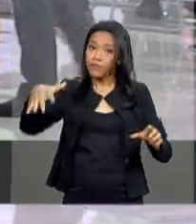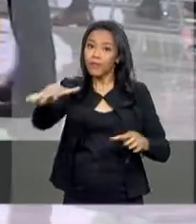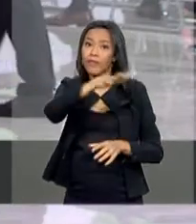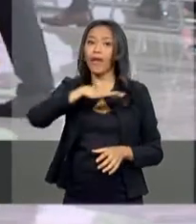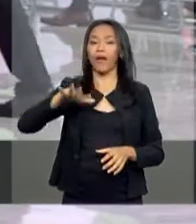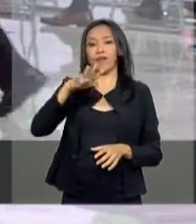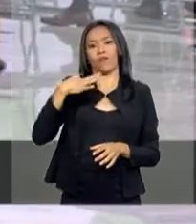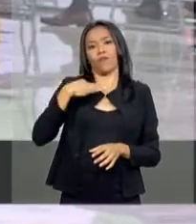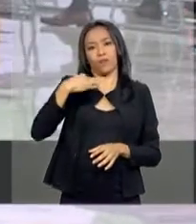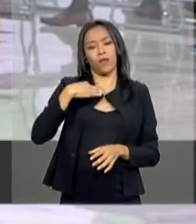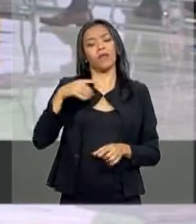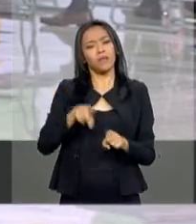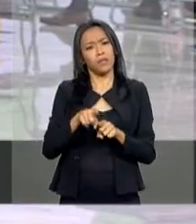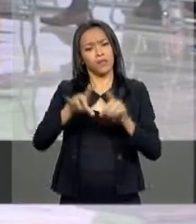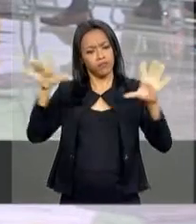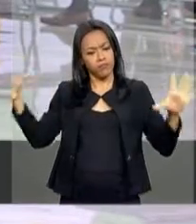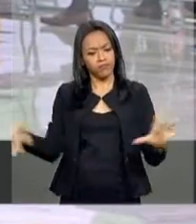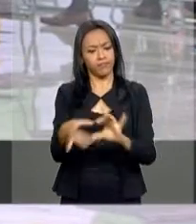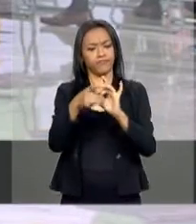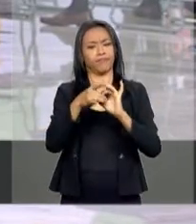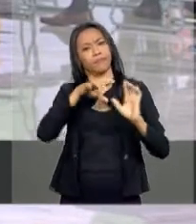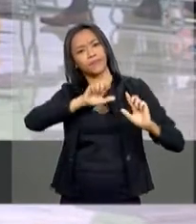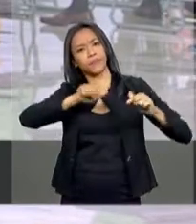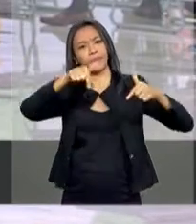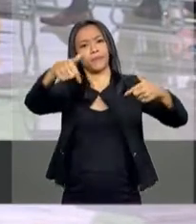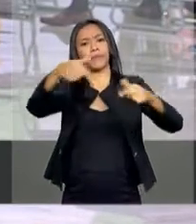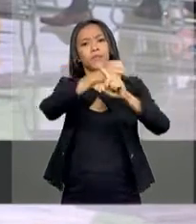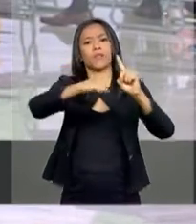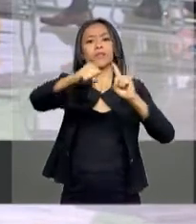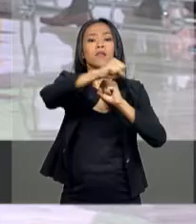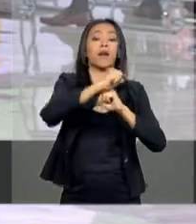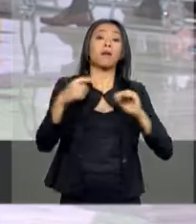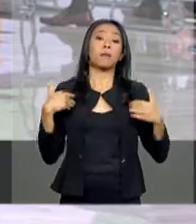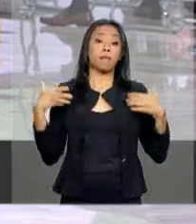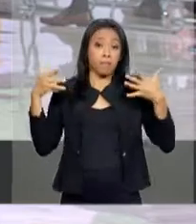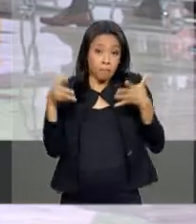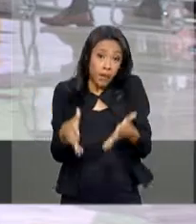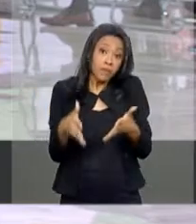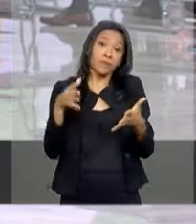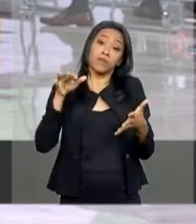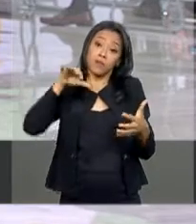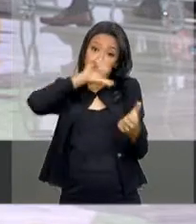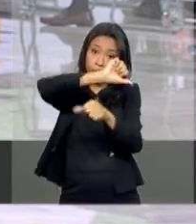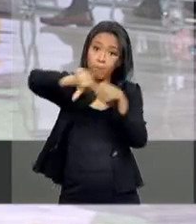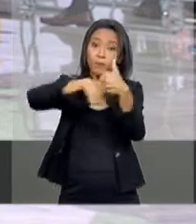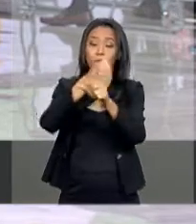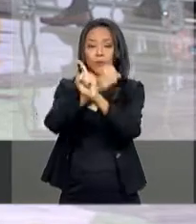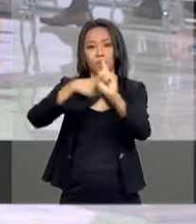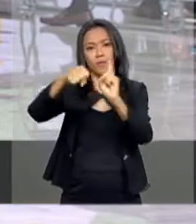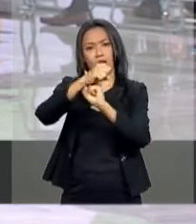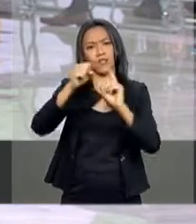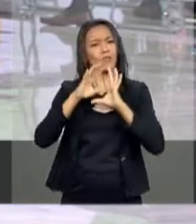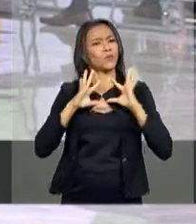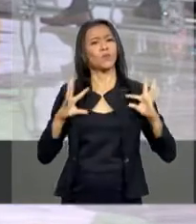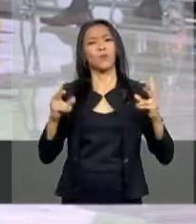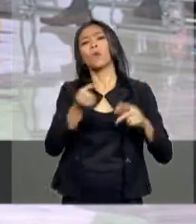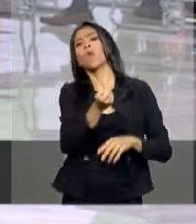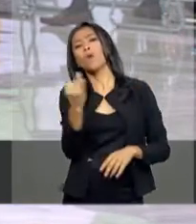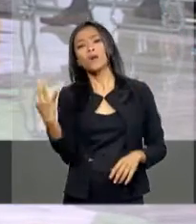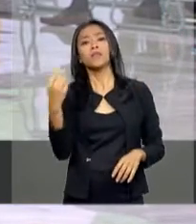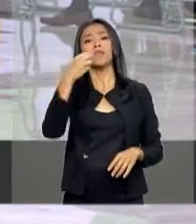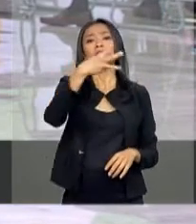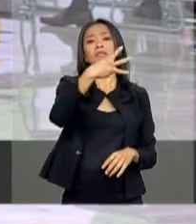e também para promover o engajamento social e a participação em ações que transformam a sociedade. Ao todo,